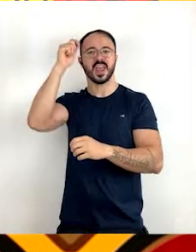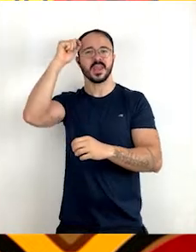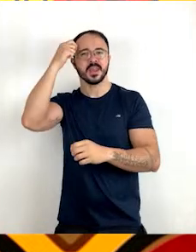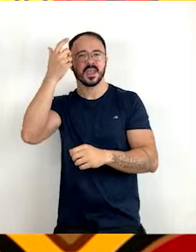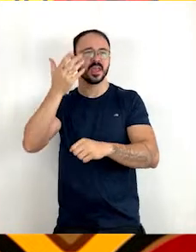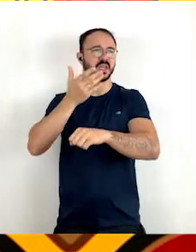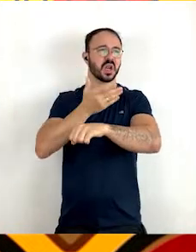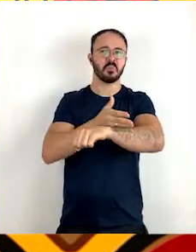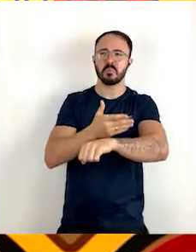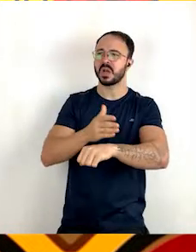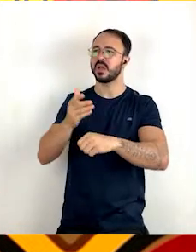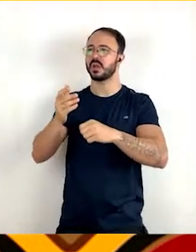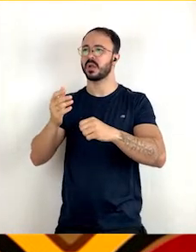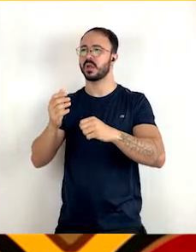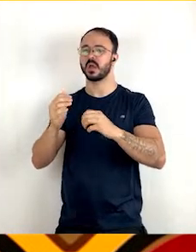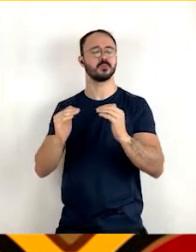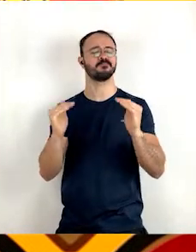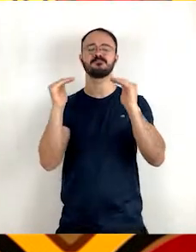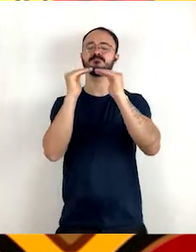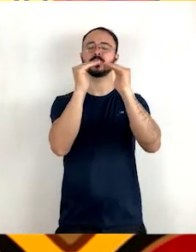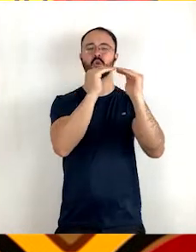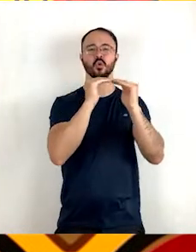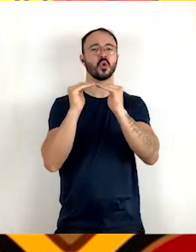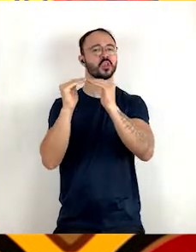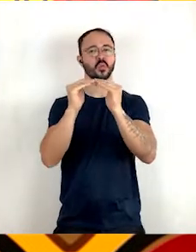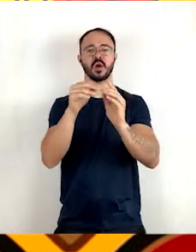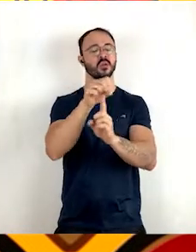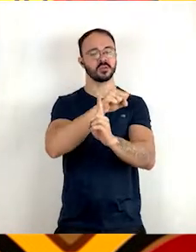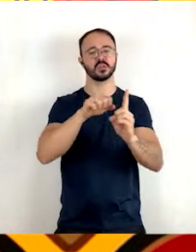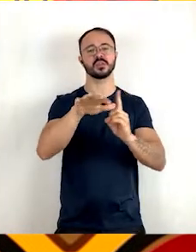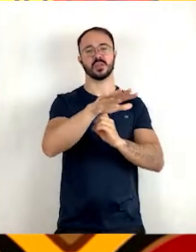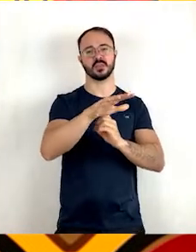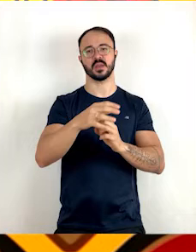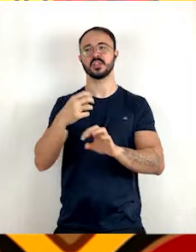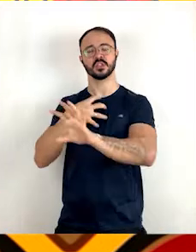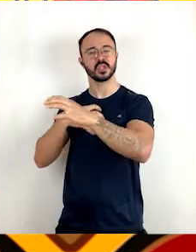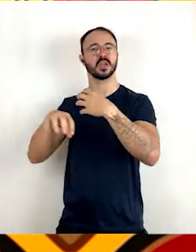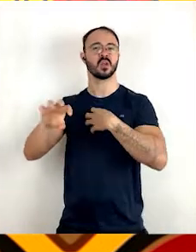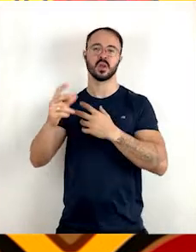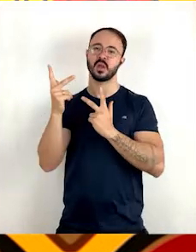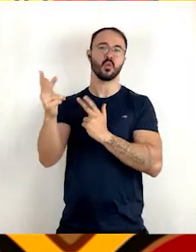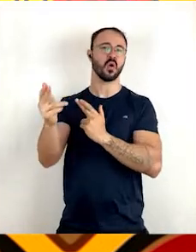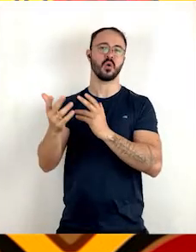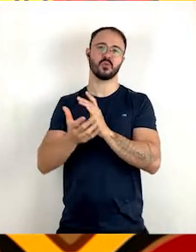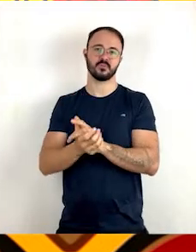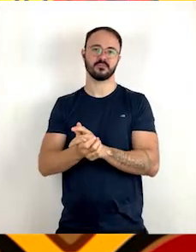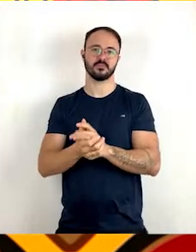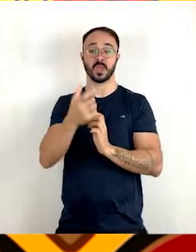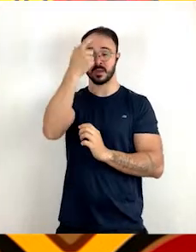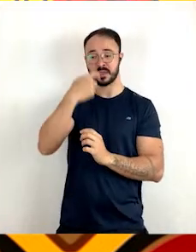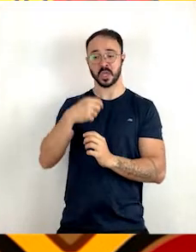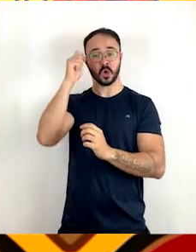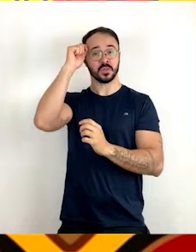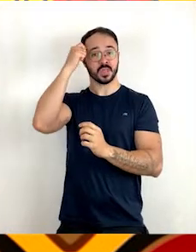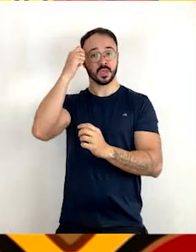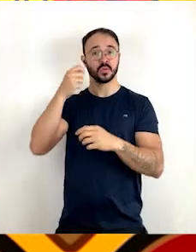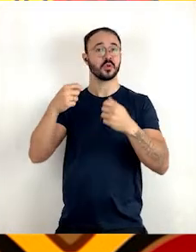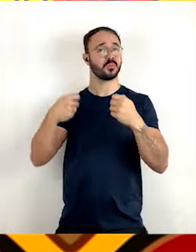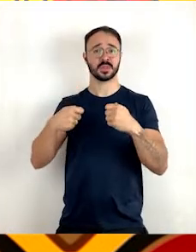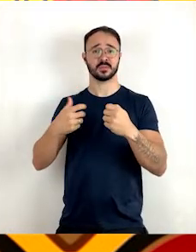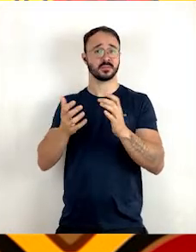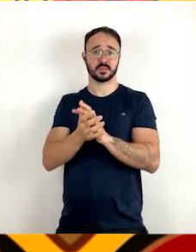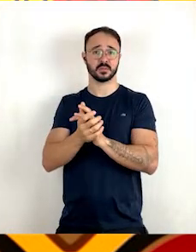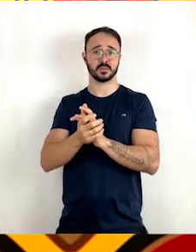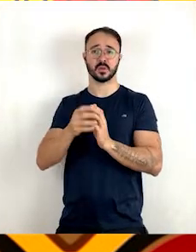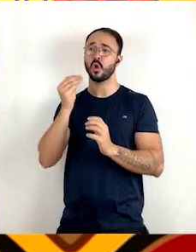tem as mesmas possibilidades ela precisa ter a mesma compreensão de sociedade que eu tenho enquanto pessoa negra e eu pessoa negra eu